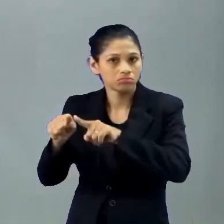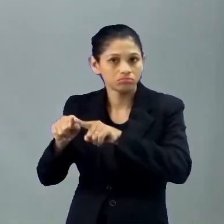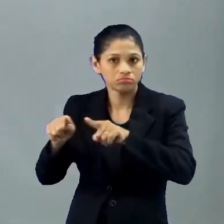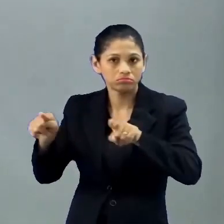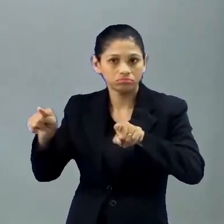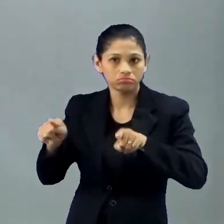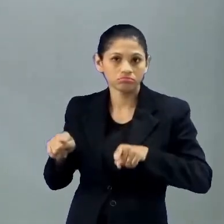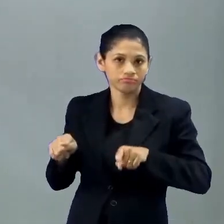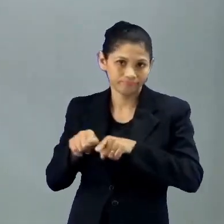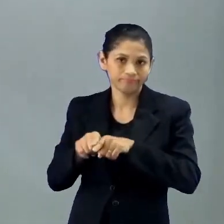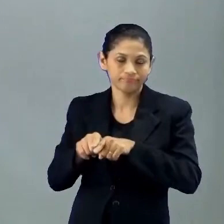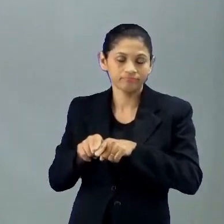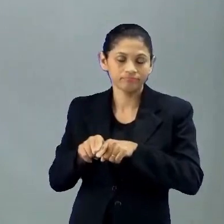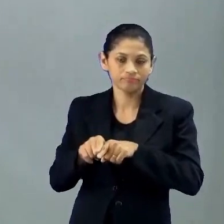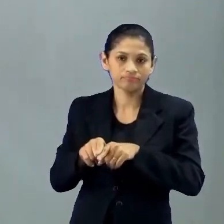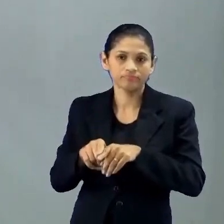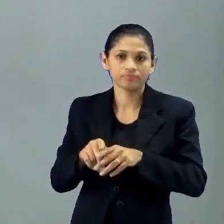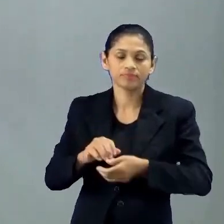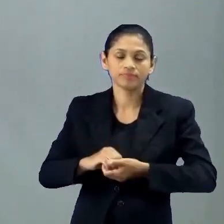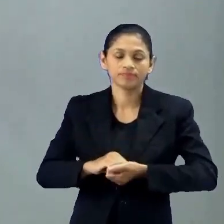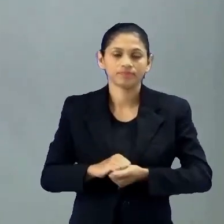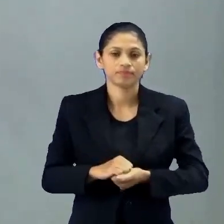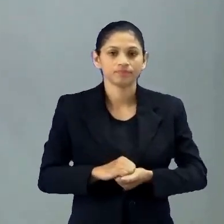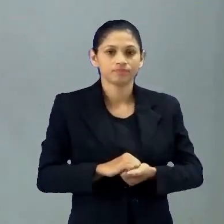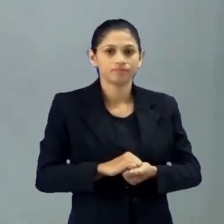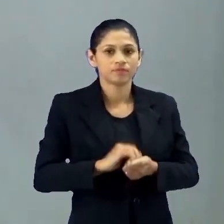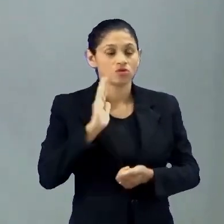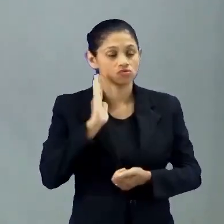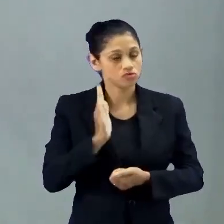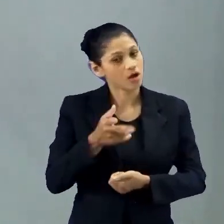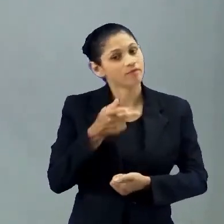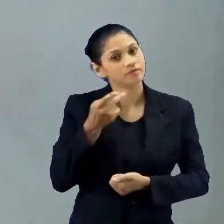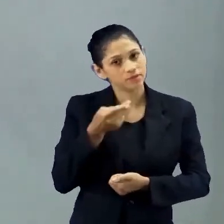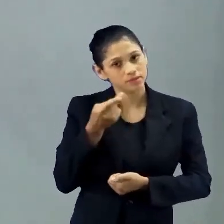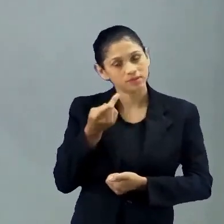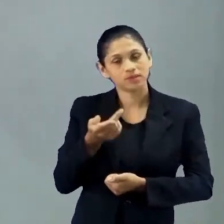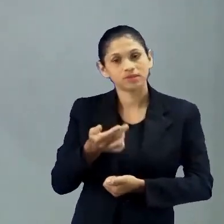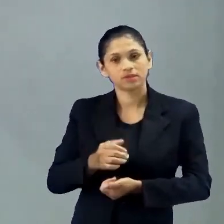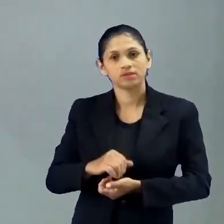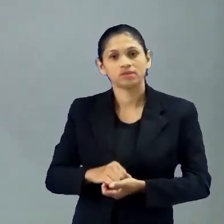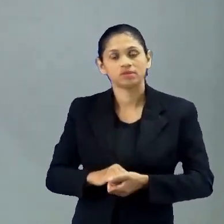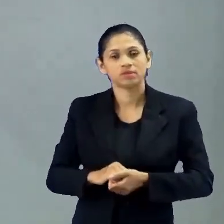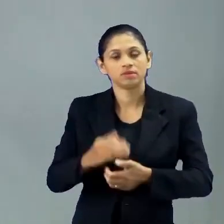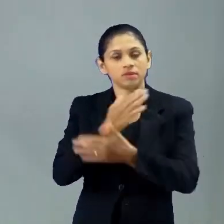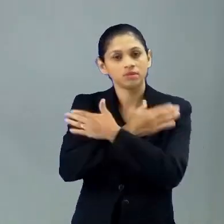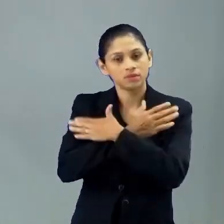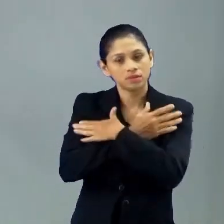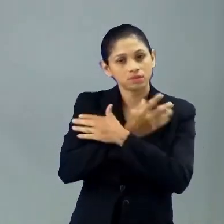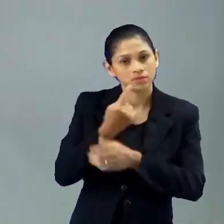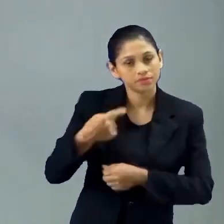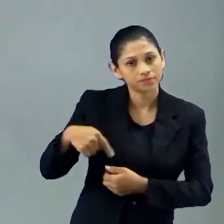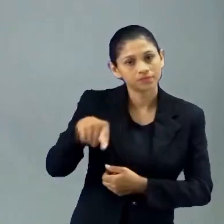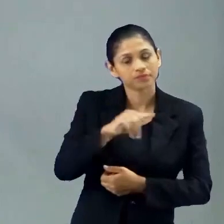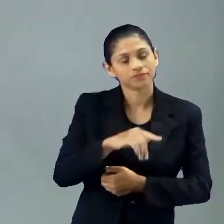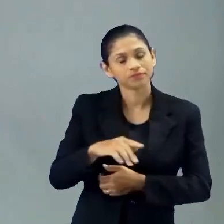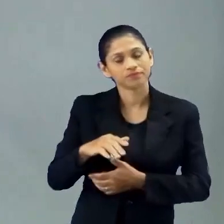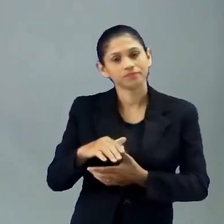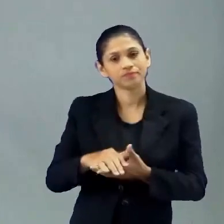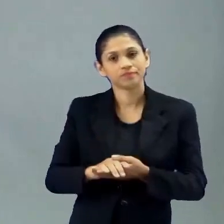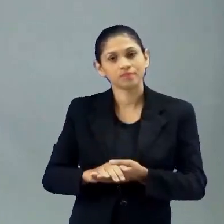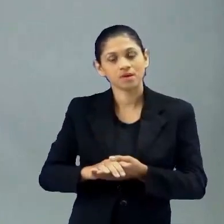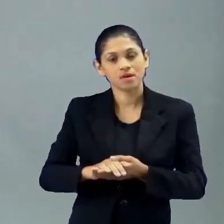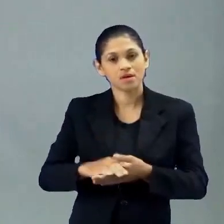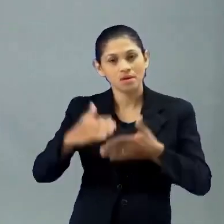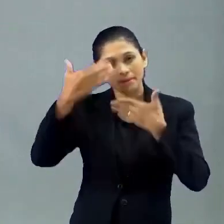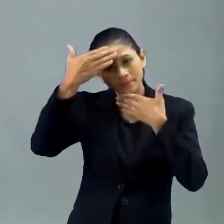todos vocês logo no início da minha explicação. Prezado aluno, desejo um forte abraço a você, agradeço o fato